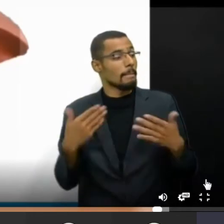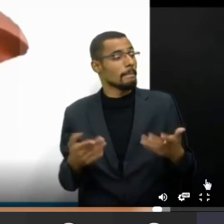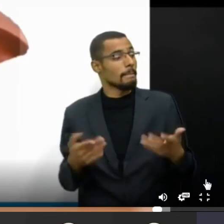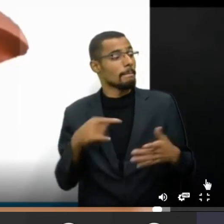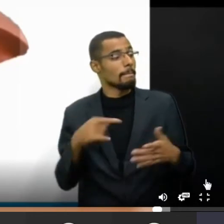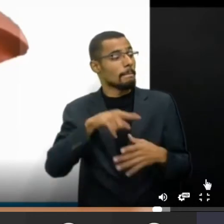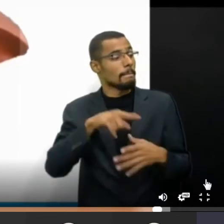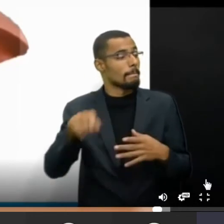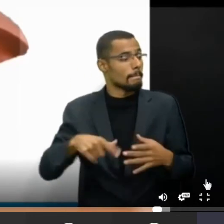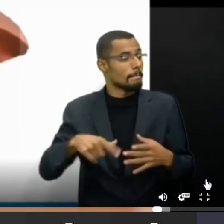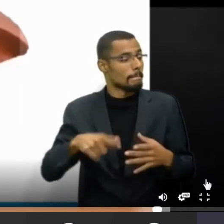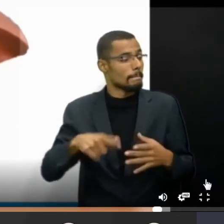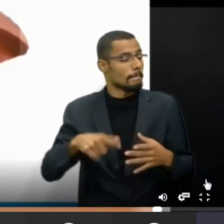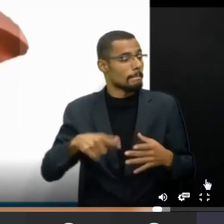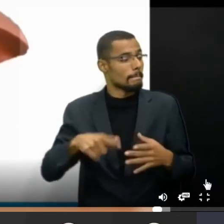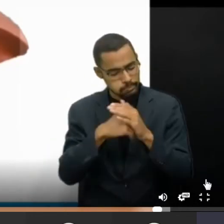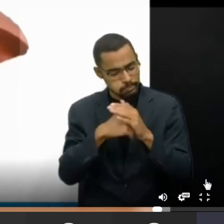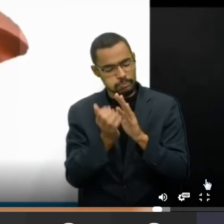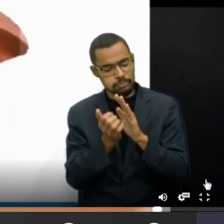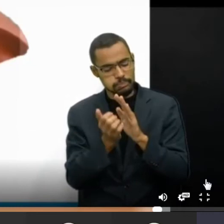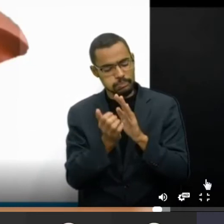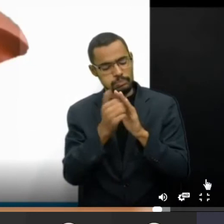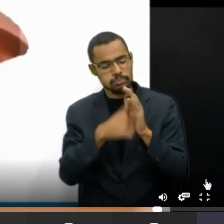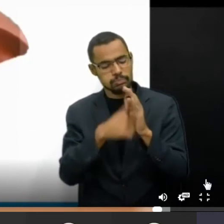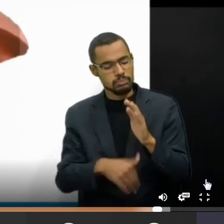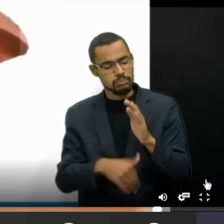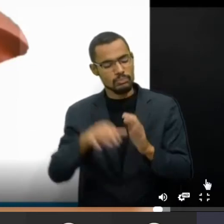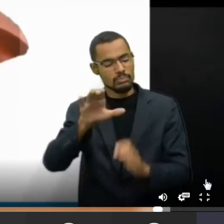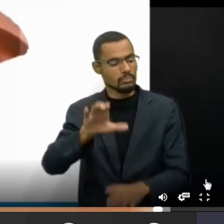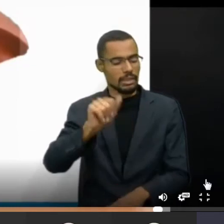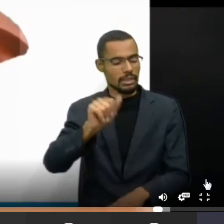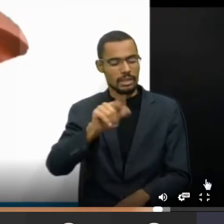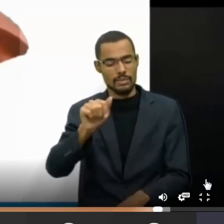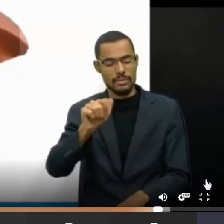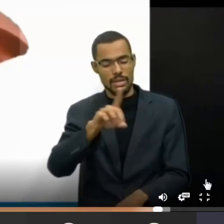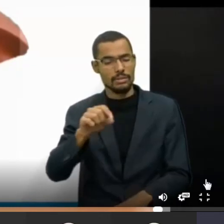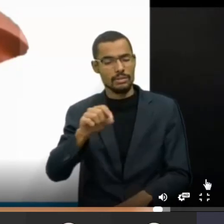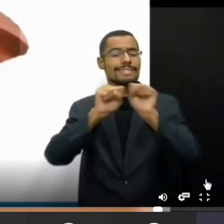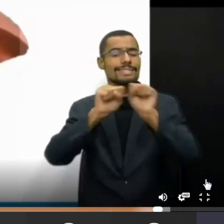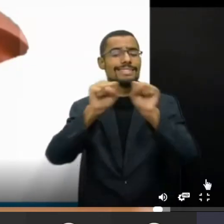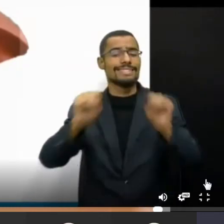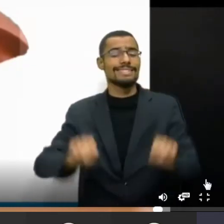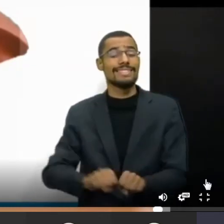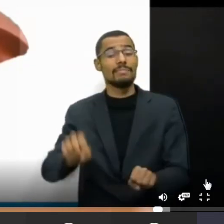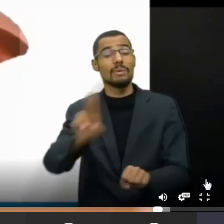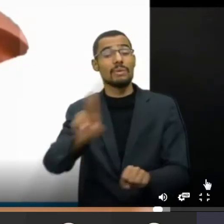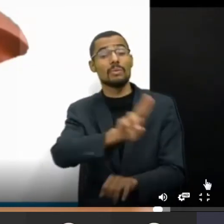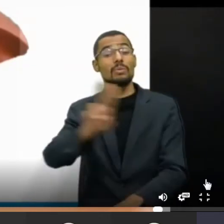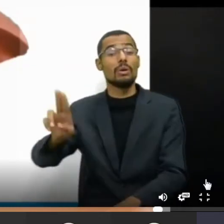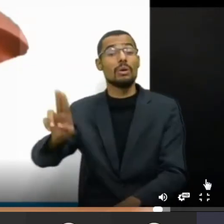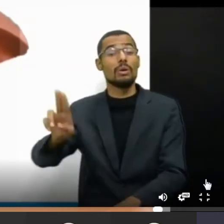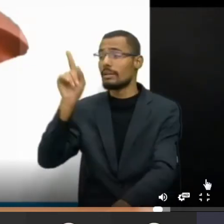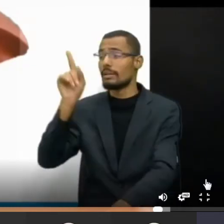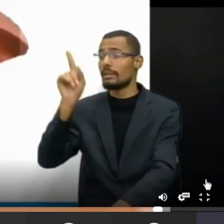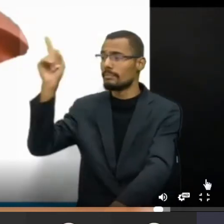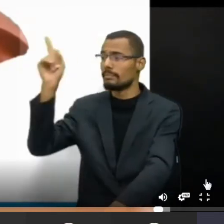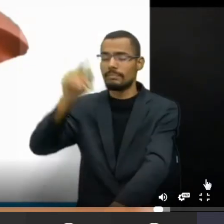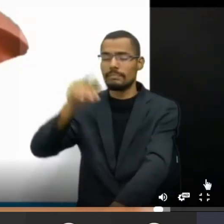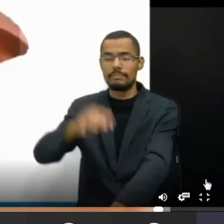Nessa região, próxima ao lobo caudado, eu tenho o sistema que nós chamamos